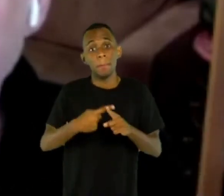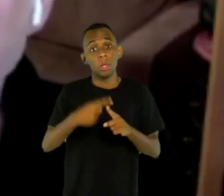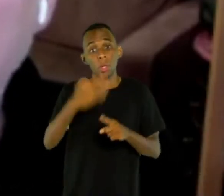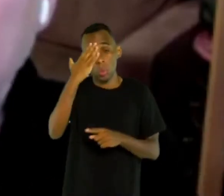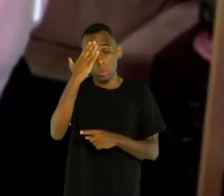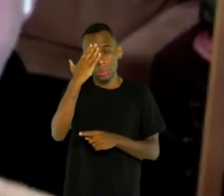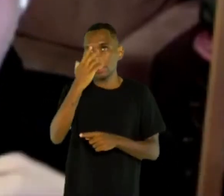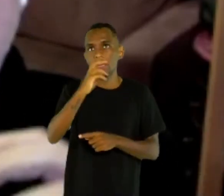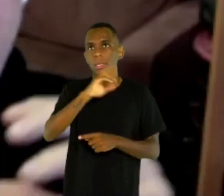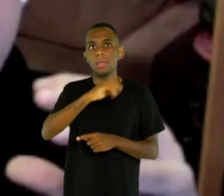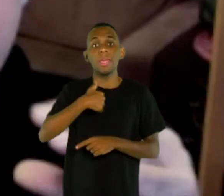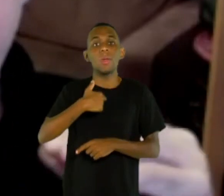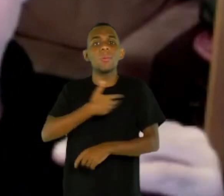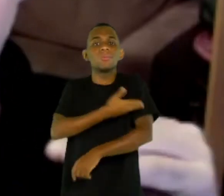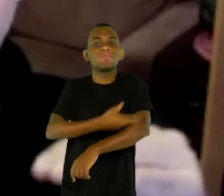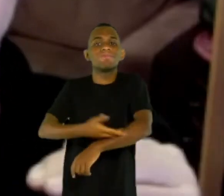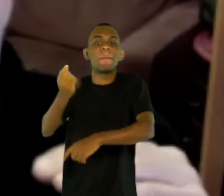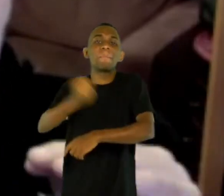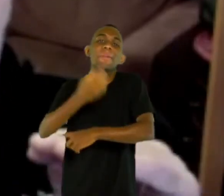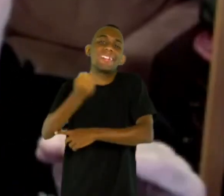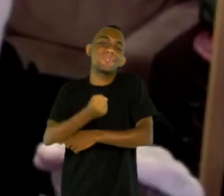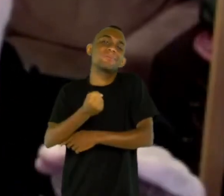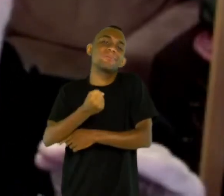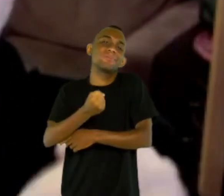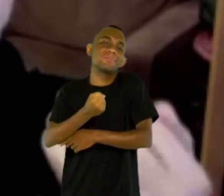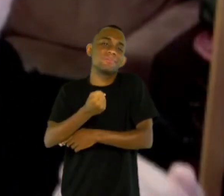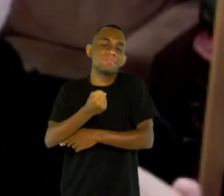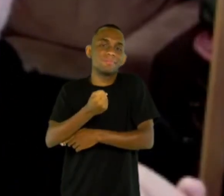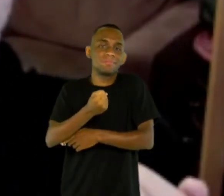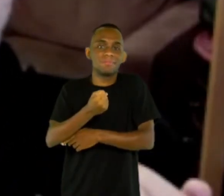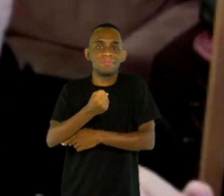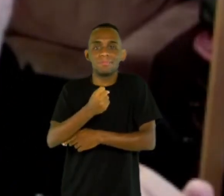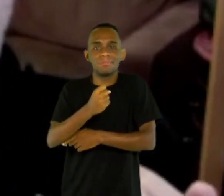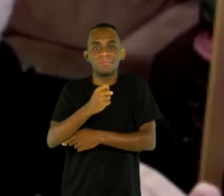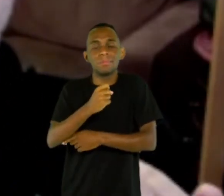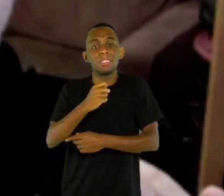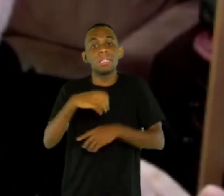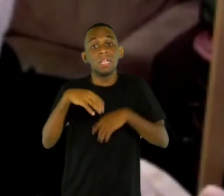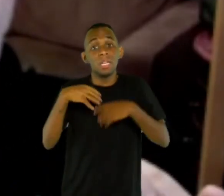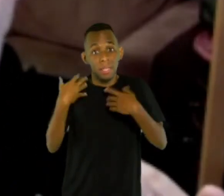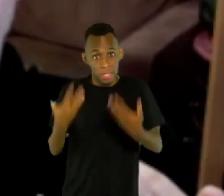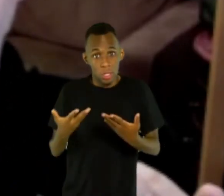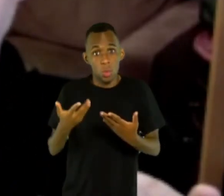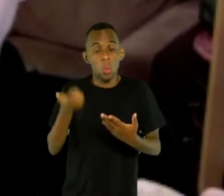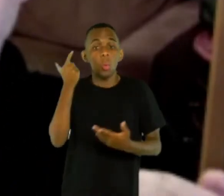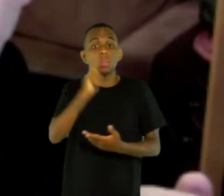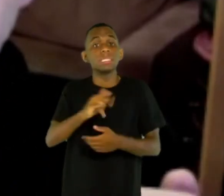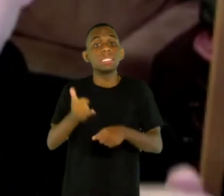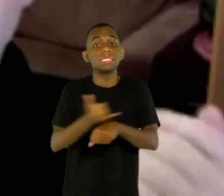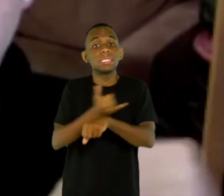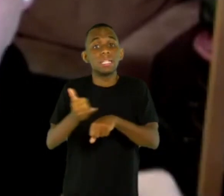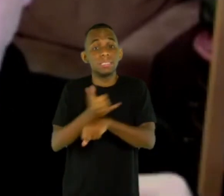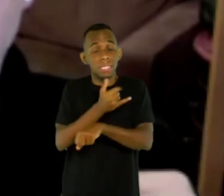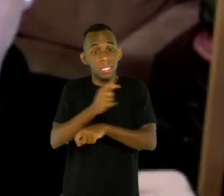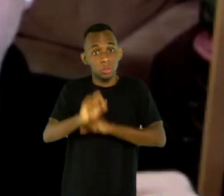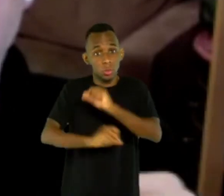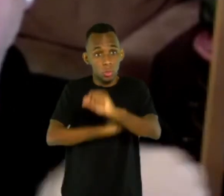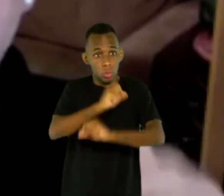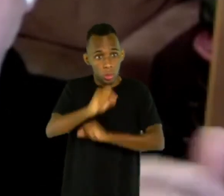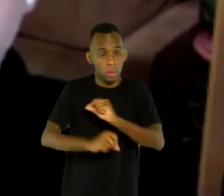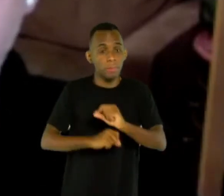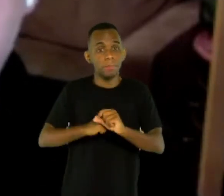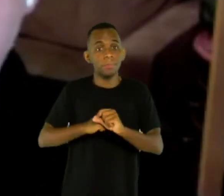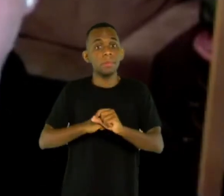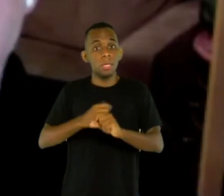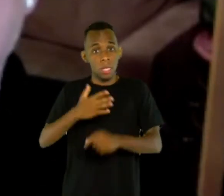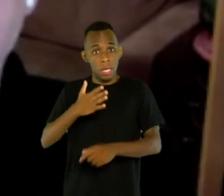fala. Então, aí, a única solução que eu consegui é o seguinte, tá bom, eu vou usar o meu lugar de fala,